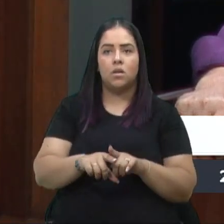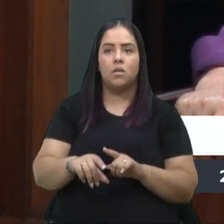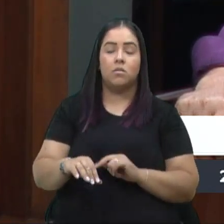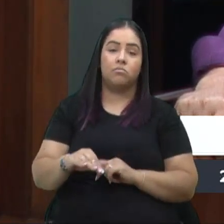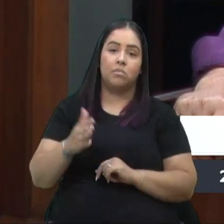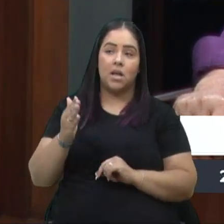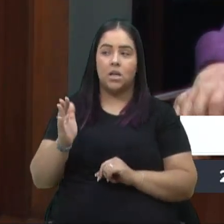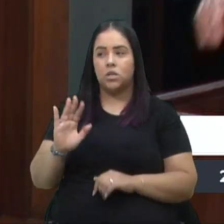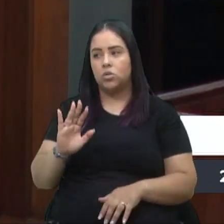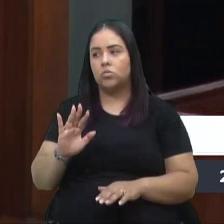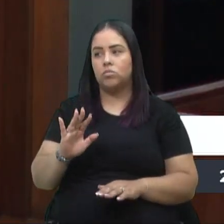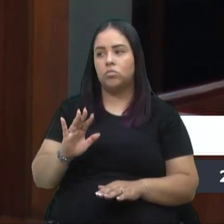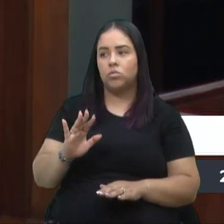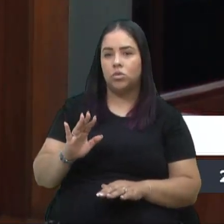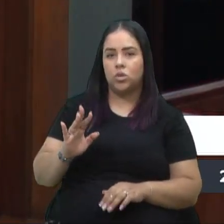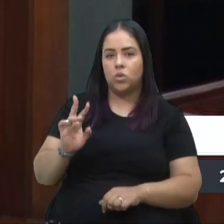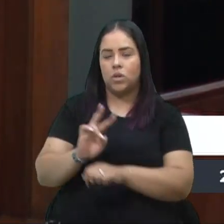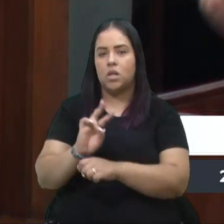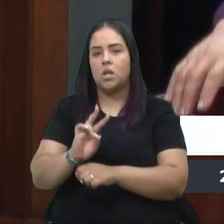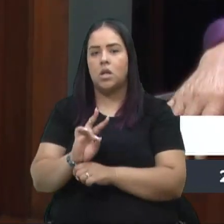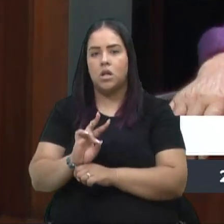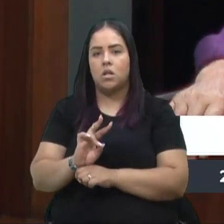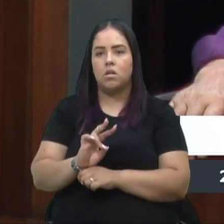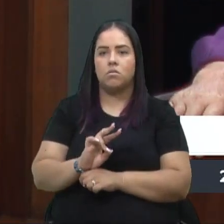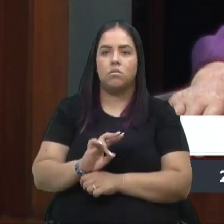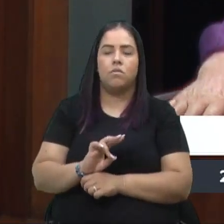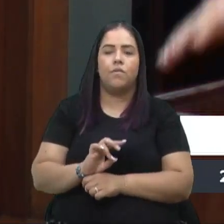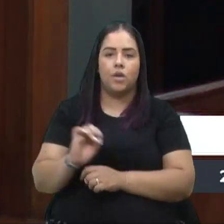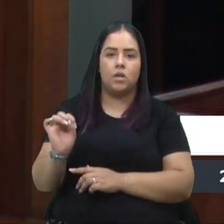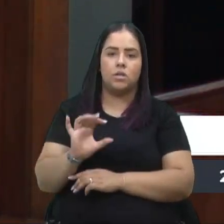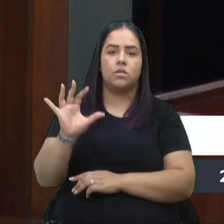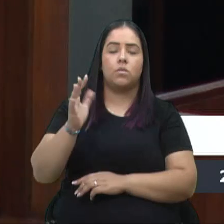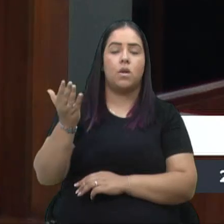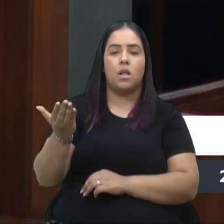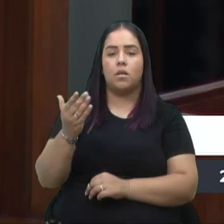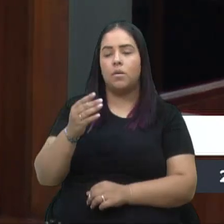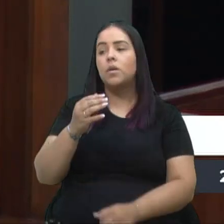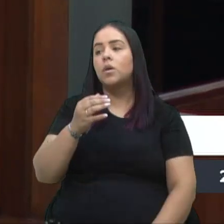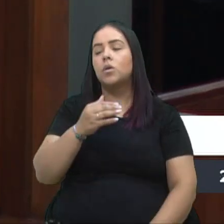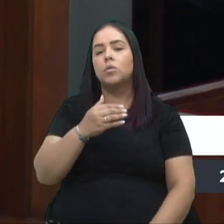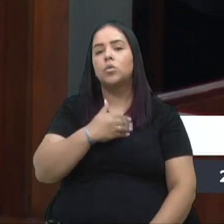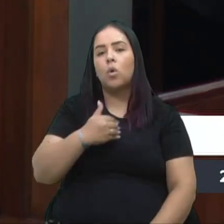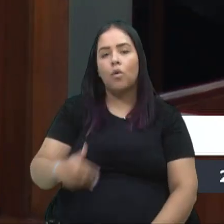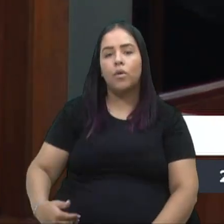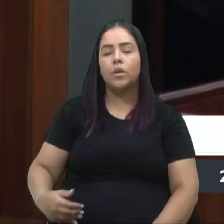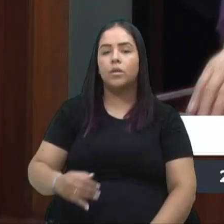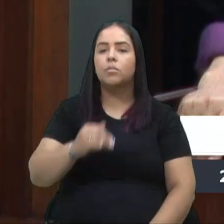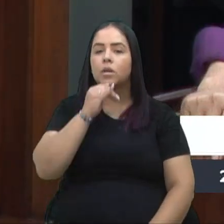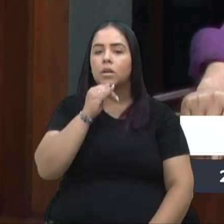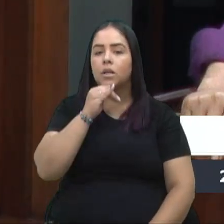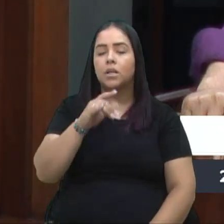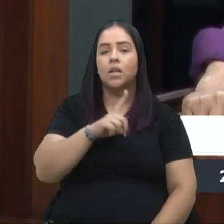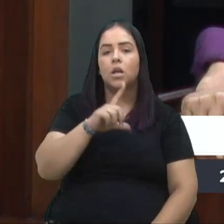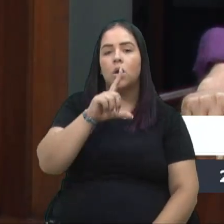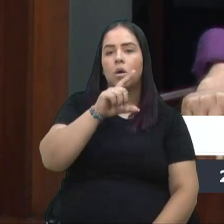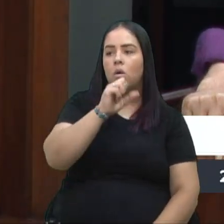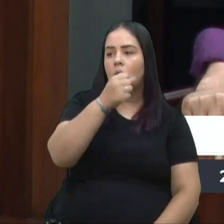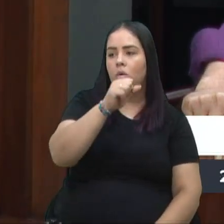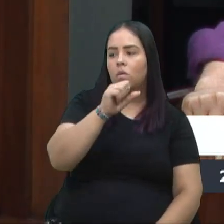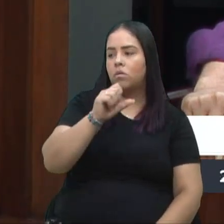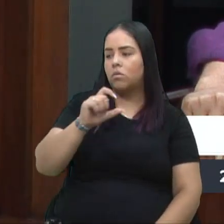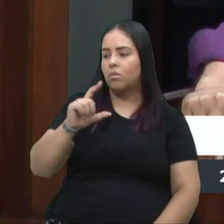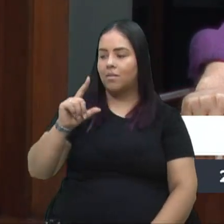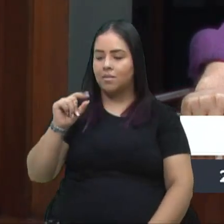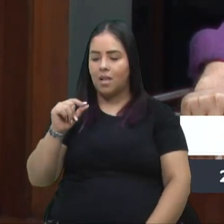paliativo agora reconhecendo elas como públicas por exemplo ali olhando tem oito 10 famílias sempre